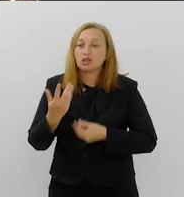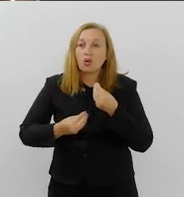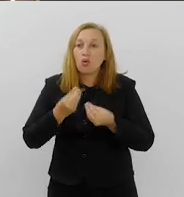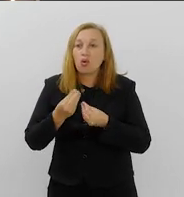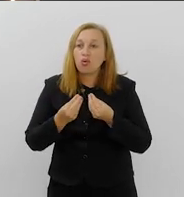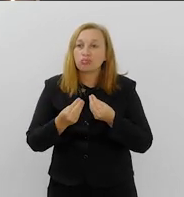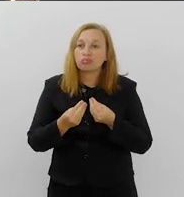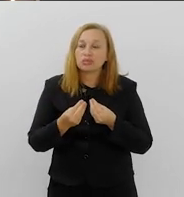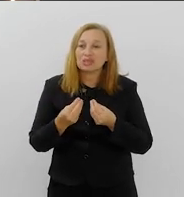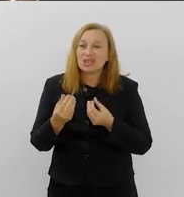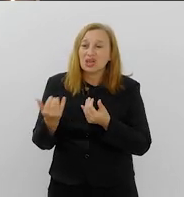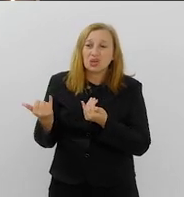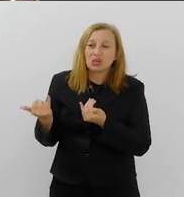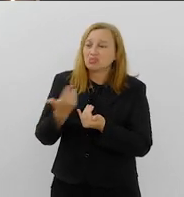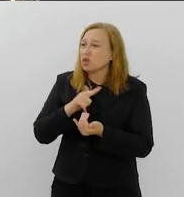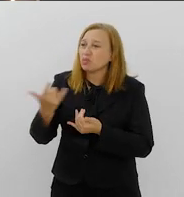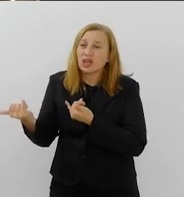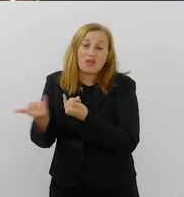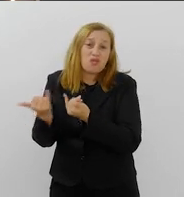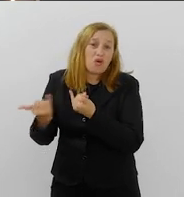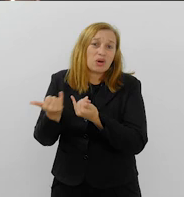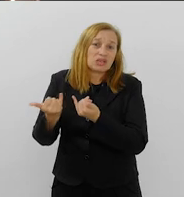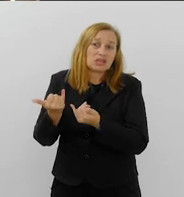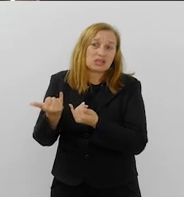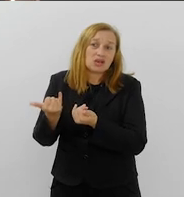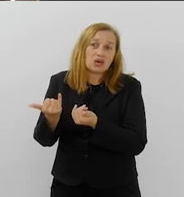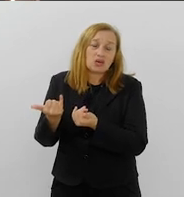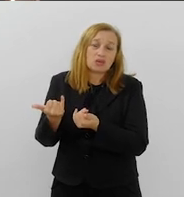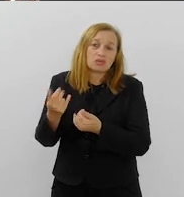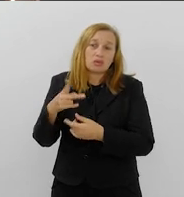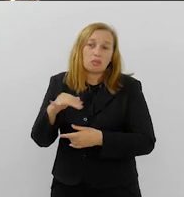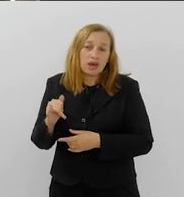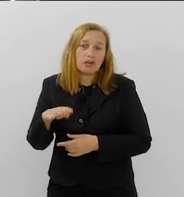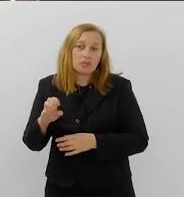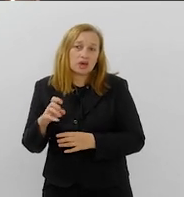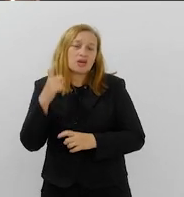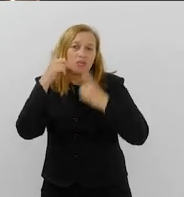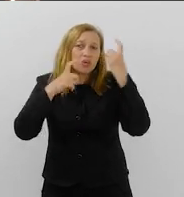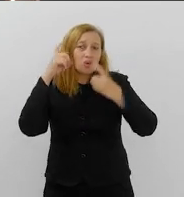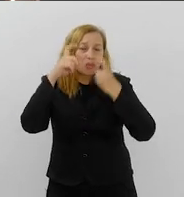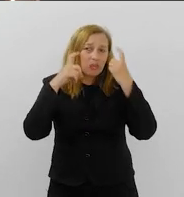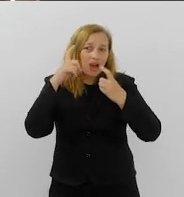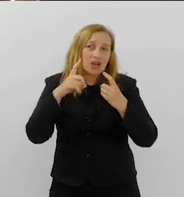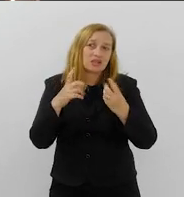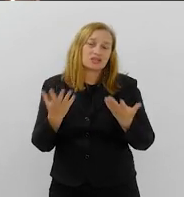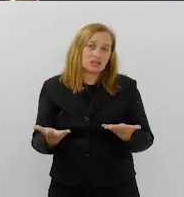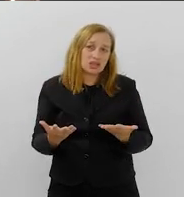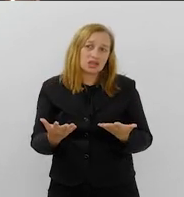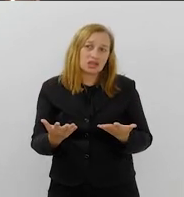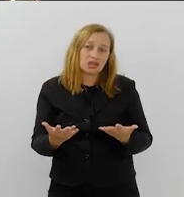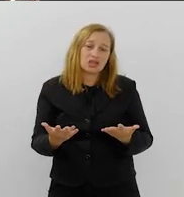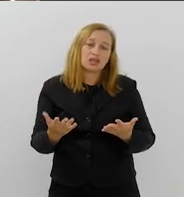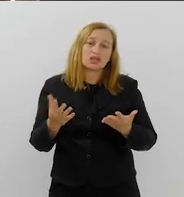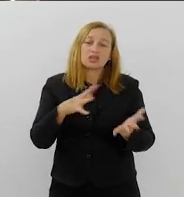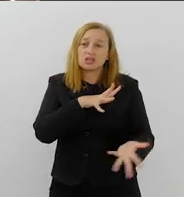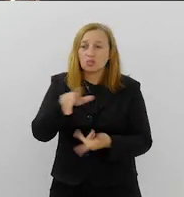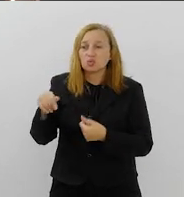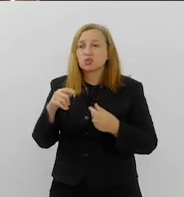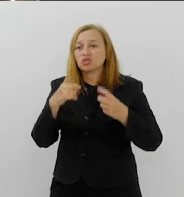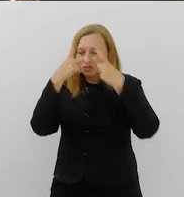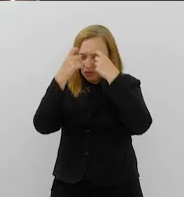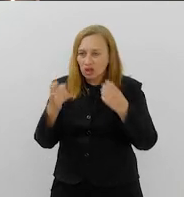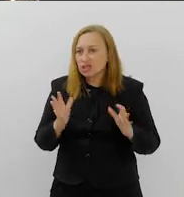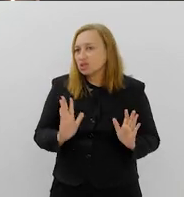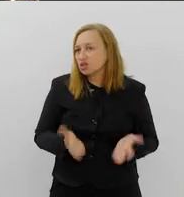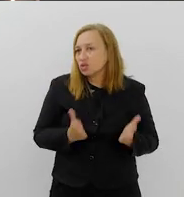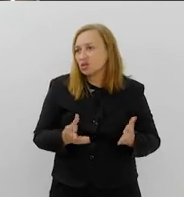totalmente isolado, né, sem uma informação. Os pais acabam muito preocupados com essa situação, ainda mais nessa situação de violência que a gente